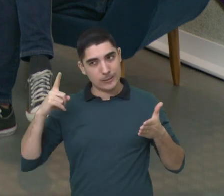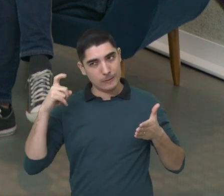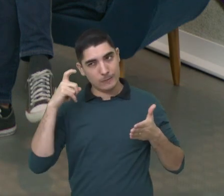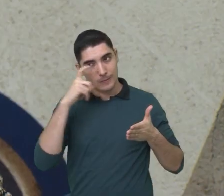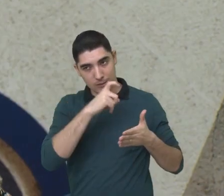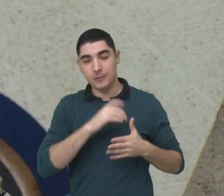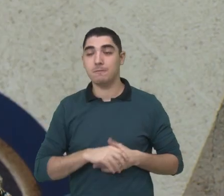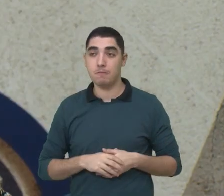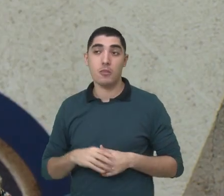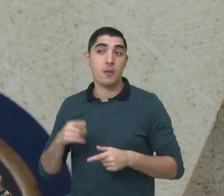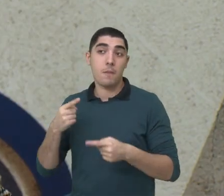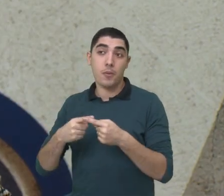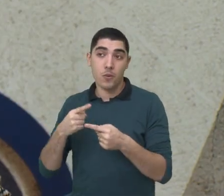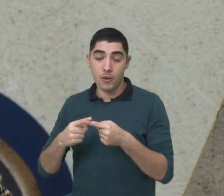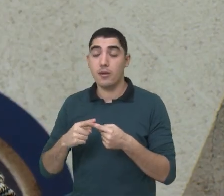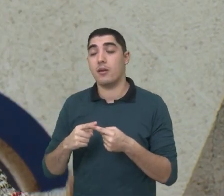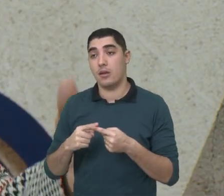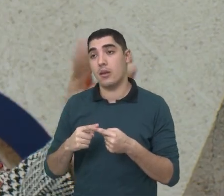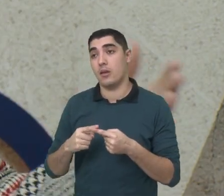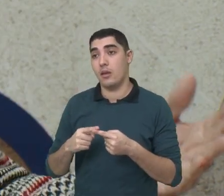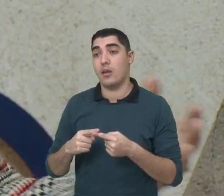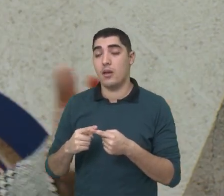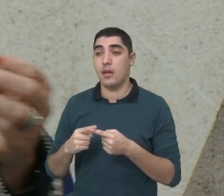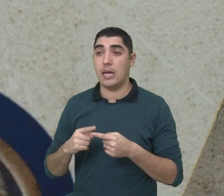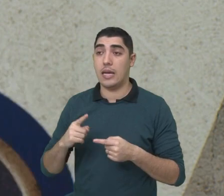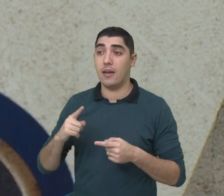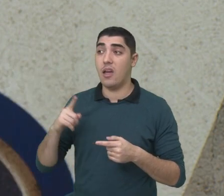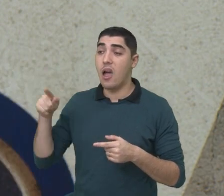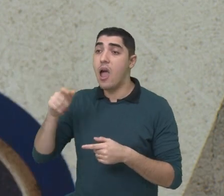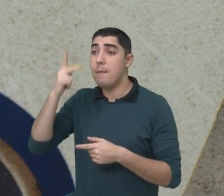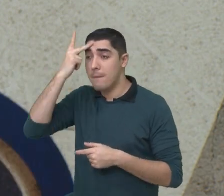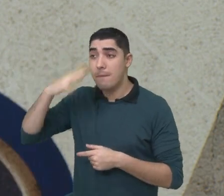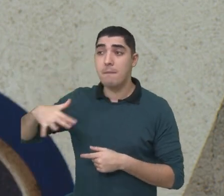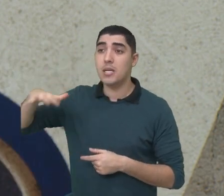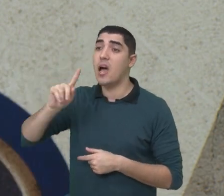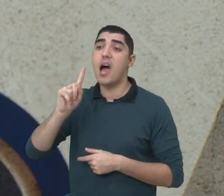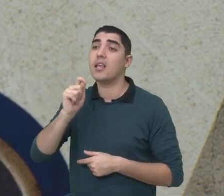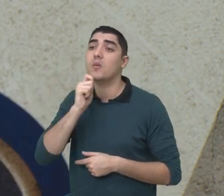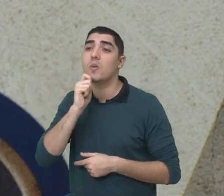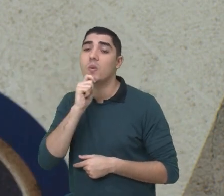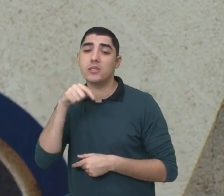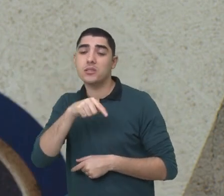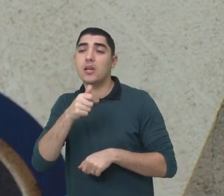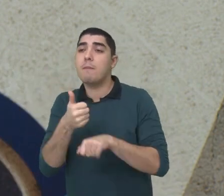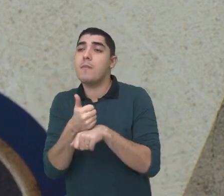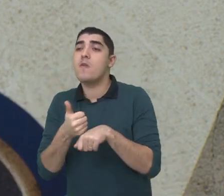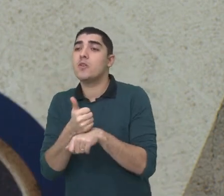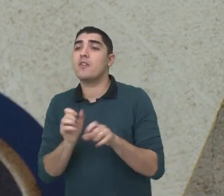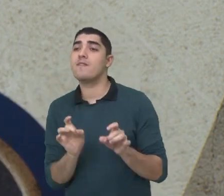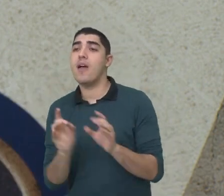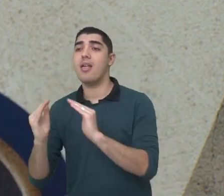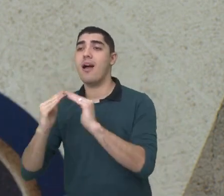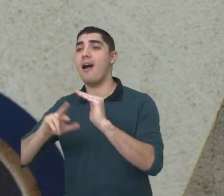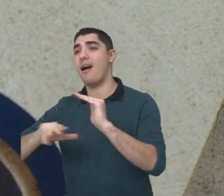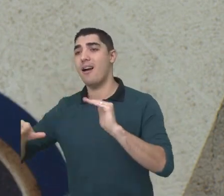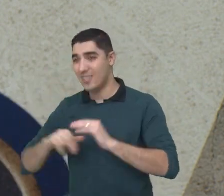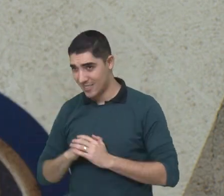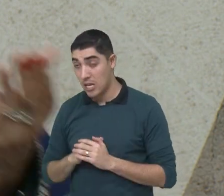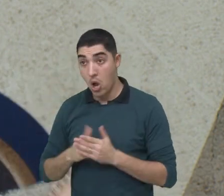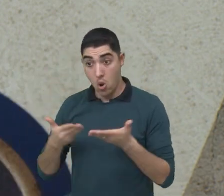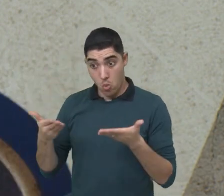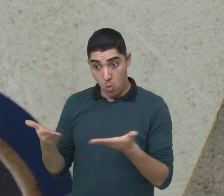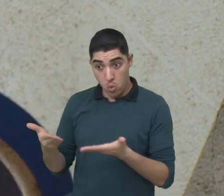tumultuosos, né? Porque até a ser conhecida a categoria dos corretores de